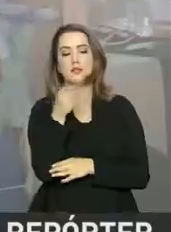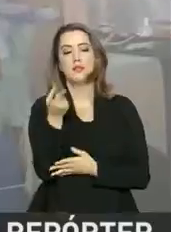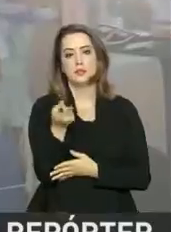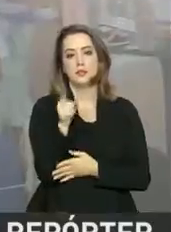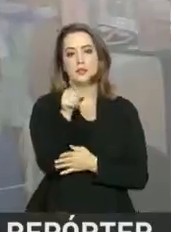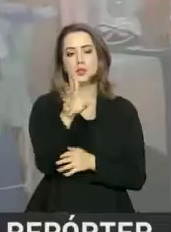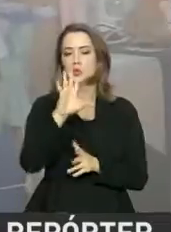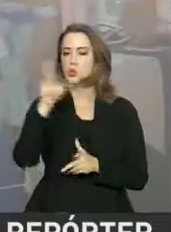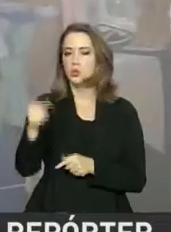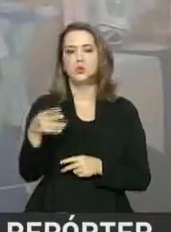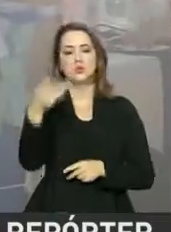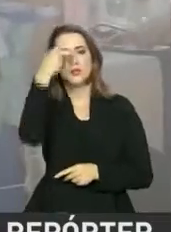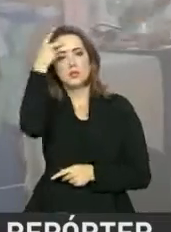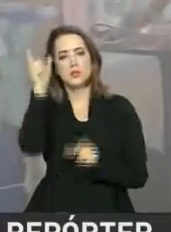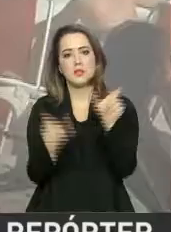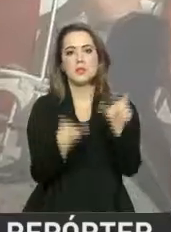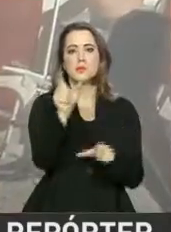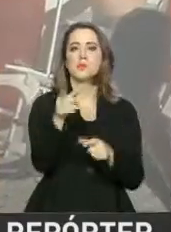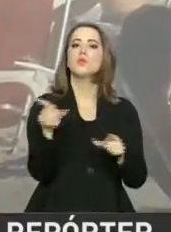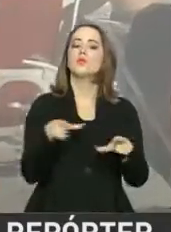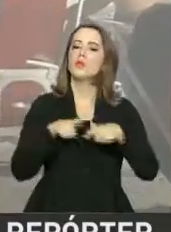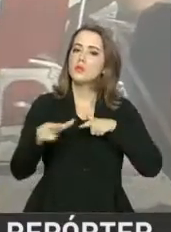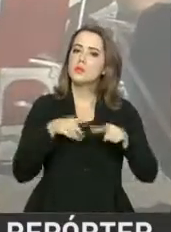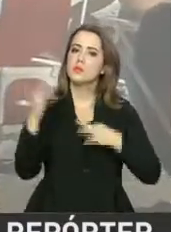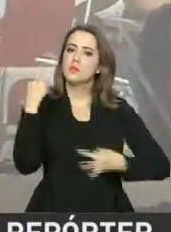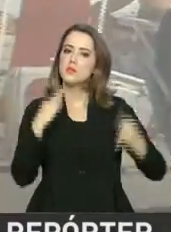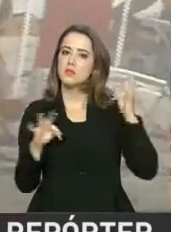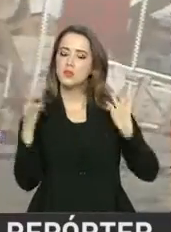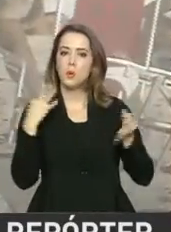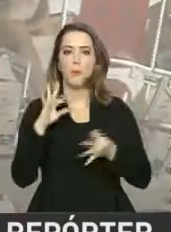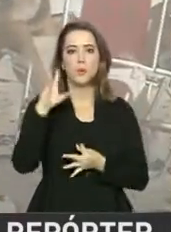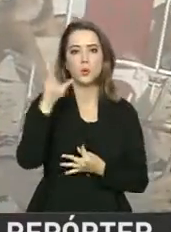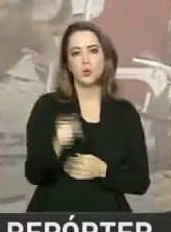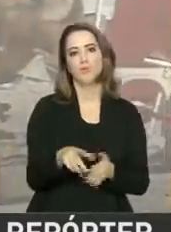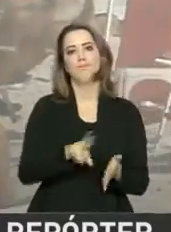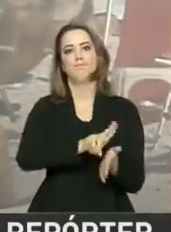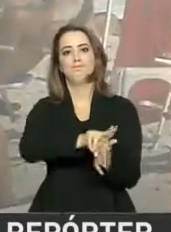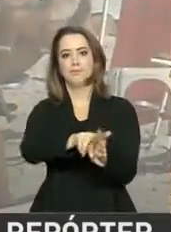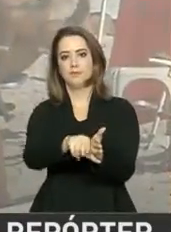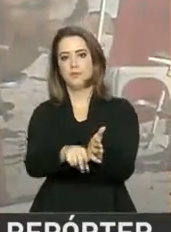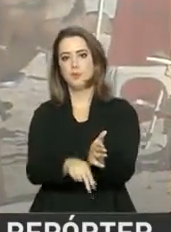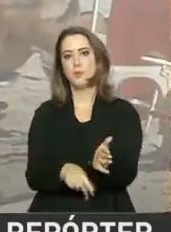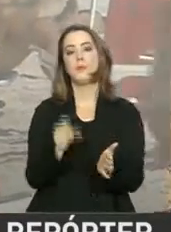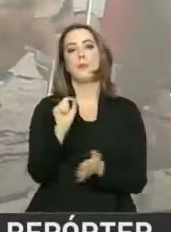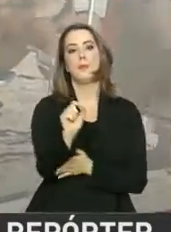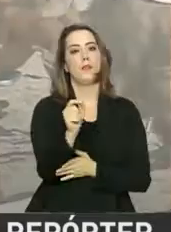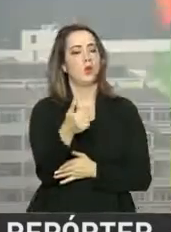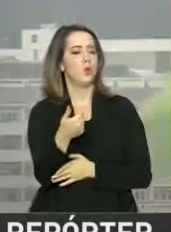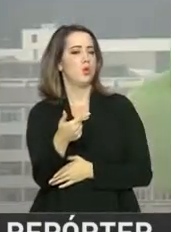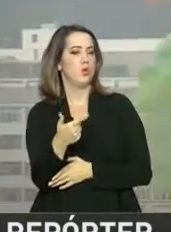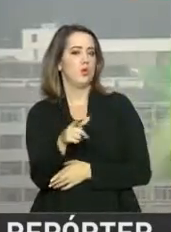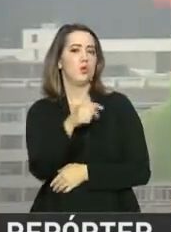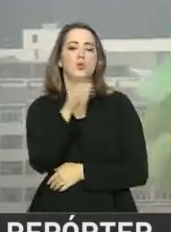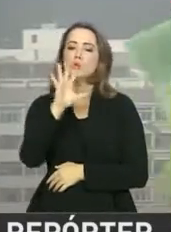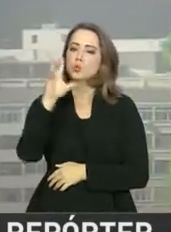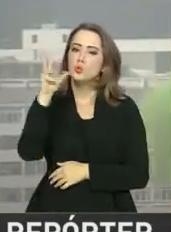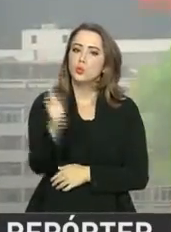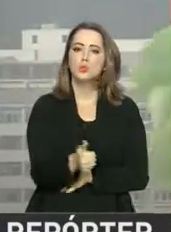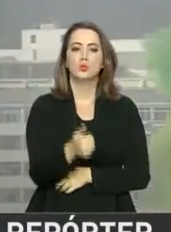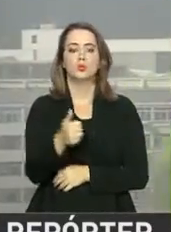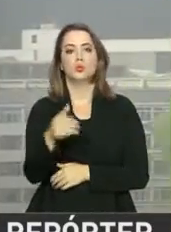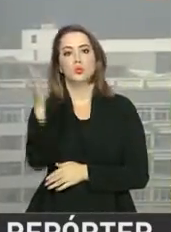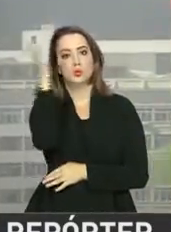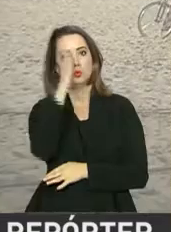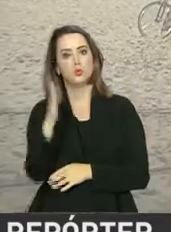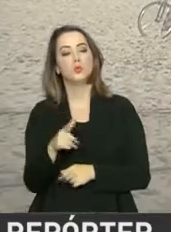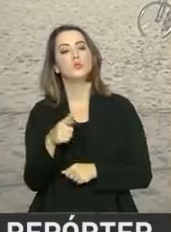turistas. Vendedores, recepcionistas, motoristas e até guardas municipais. Não só no Rio de Janeiro, mas também em qualquer